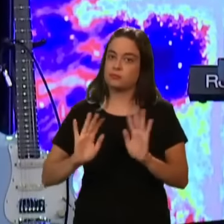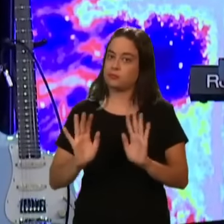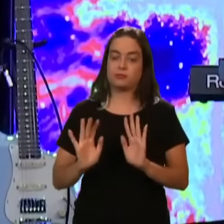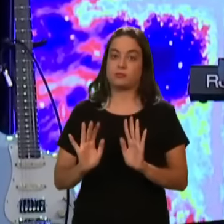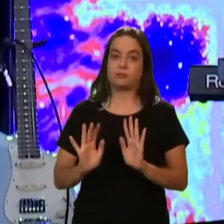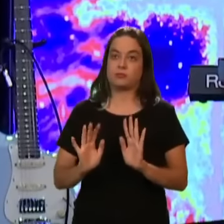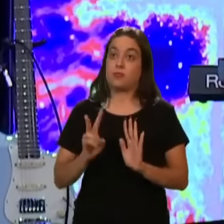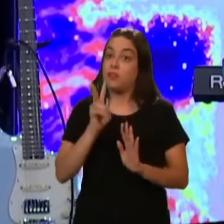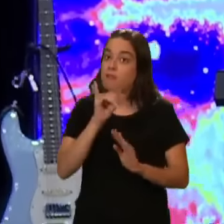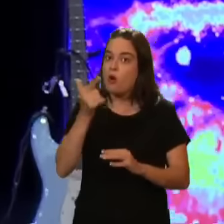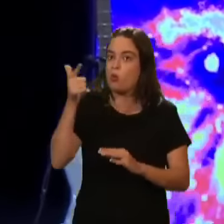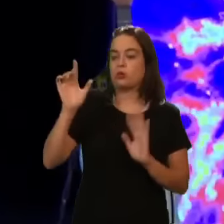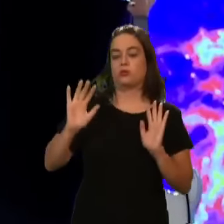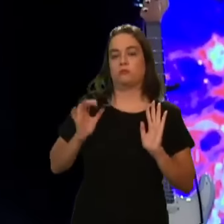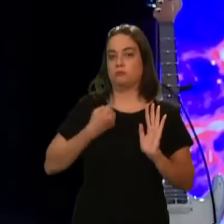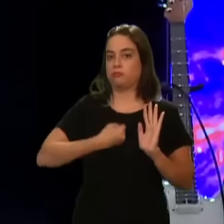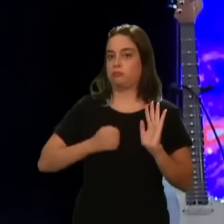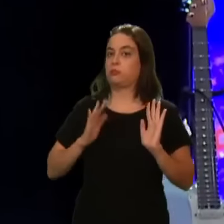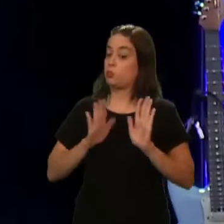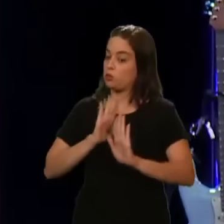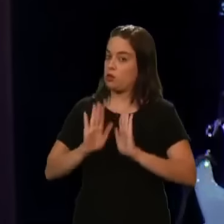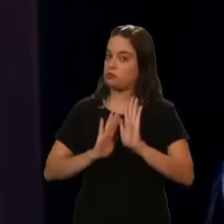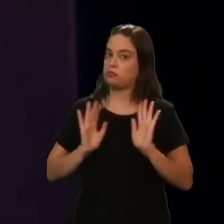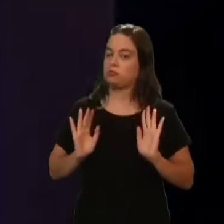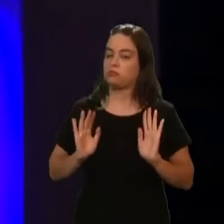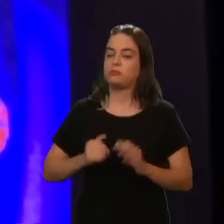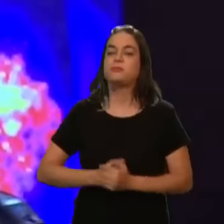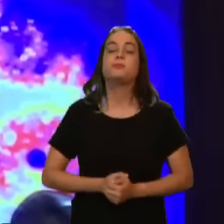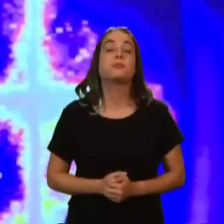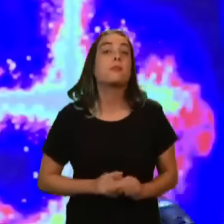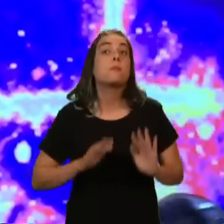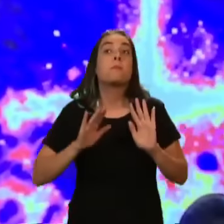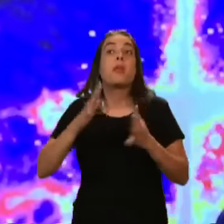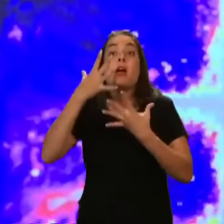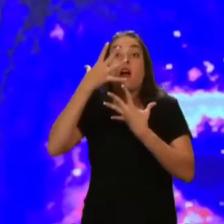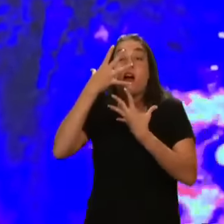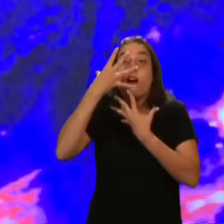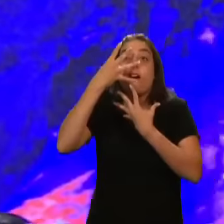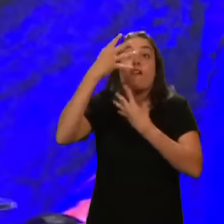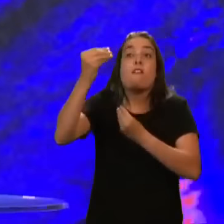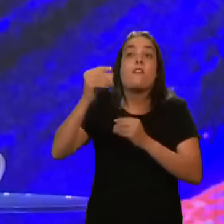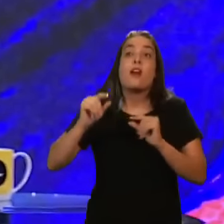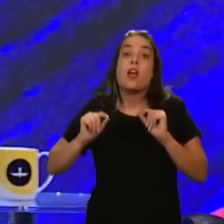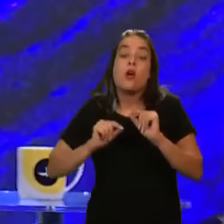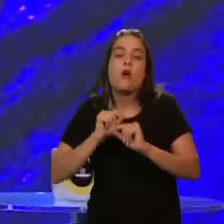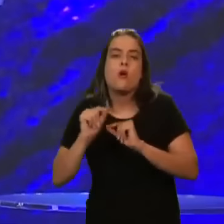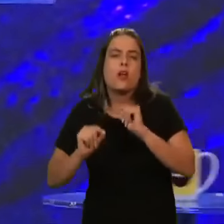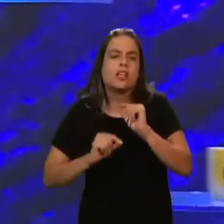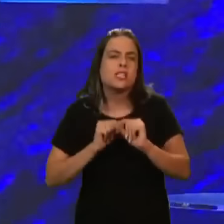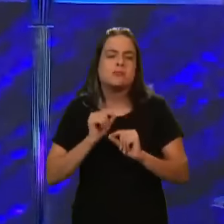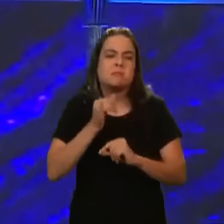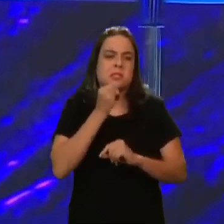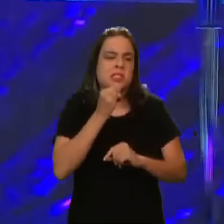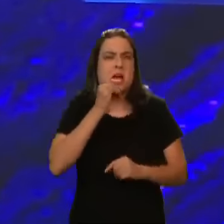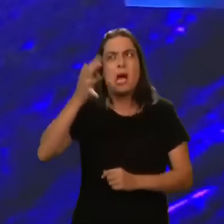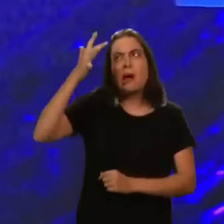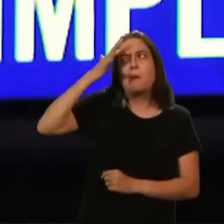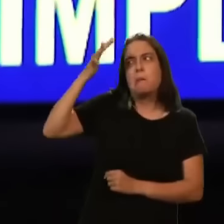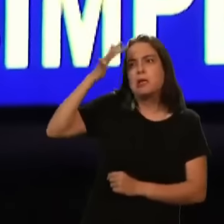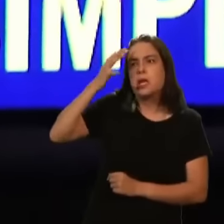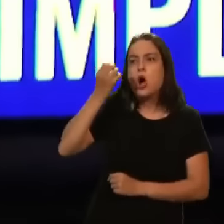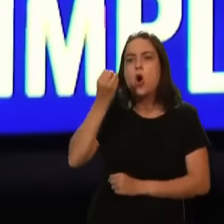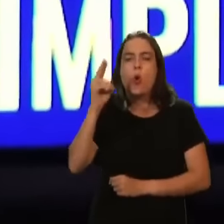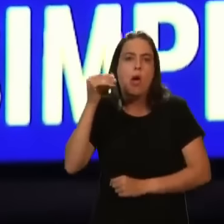Você vai fazer outra coisa na calça. Fé não é uma intelectualização. Fé não é não